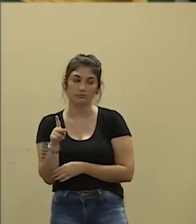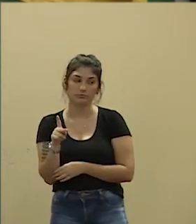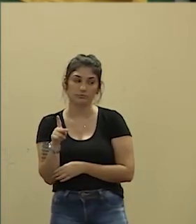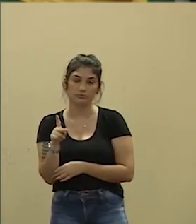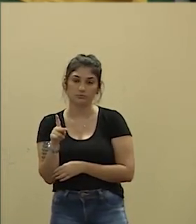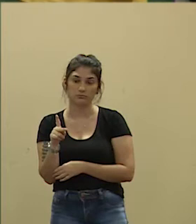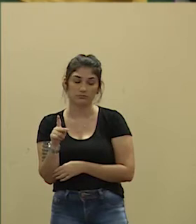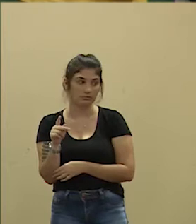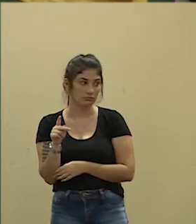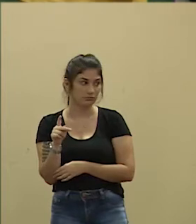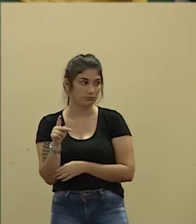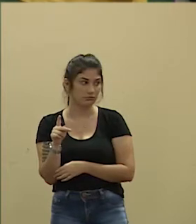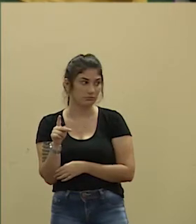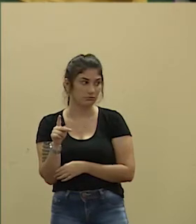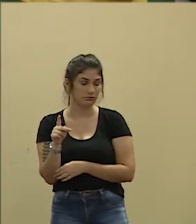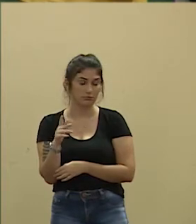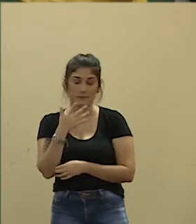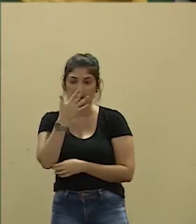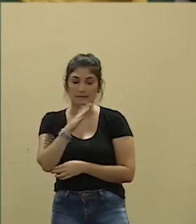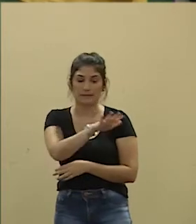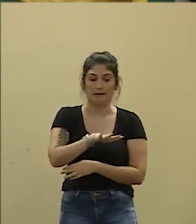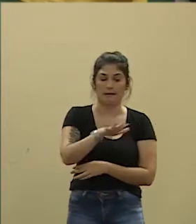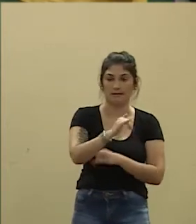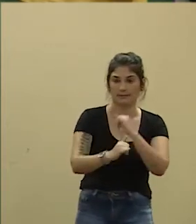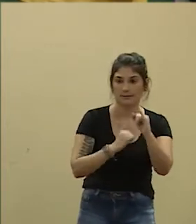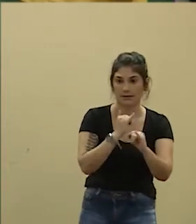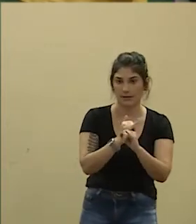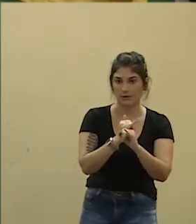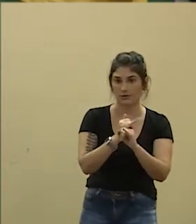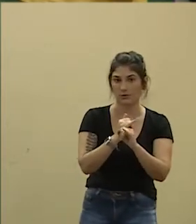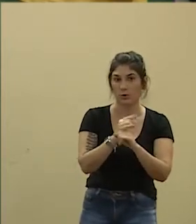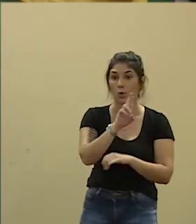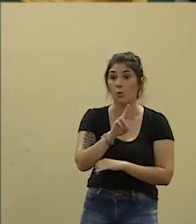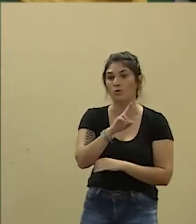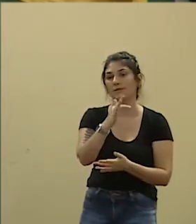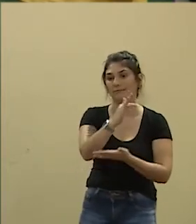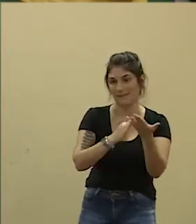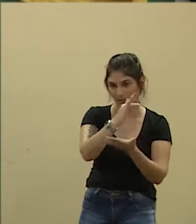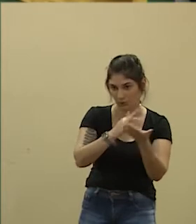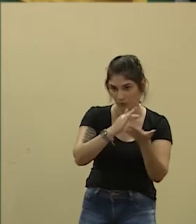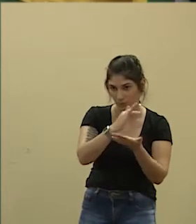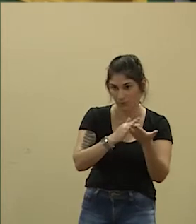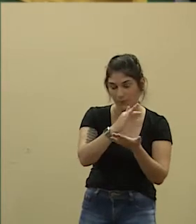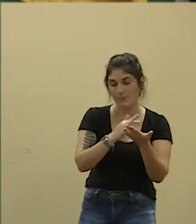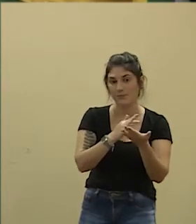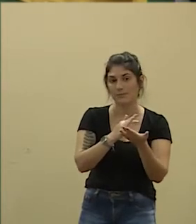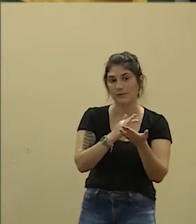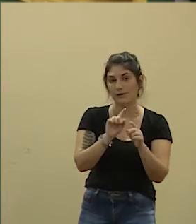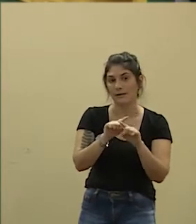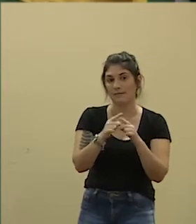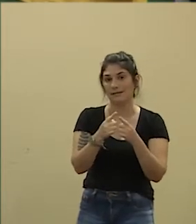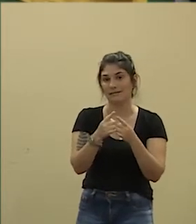predominar o uso predominante de texto muitas vezes pode ser a um lugar menos